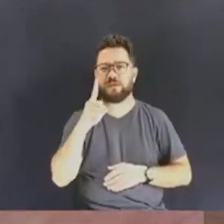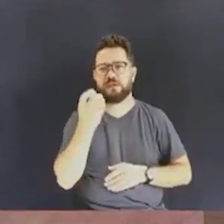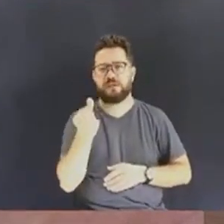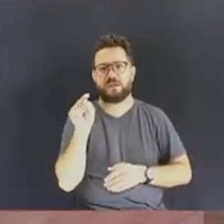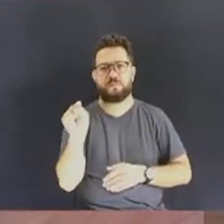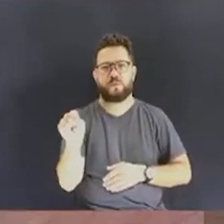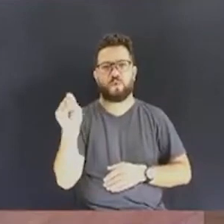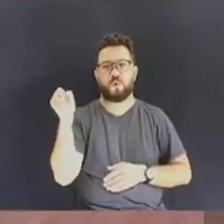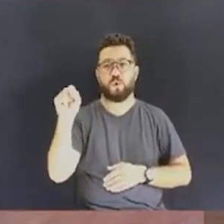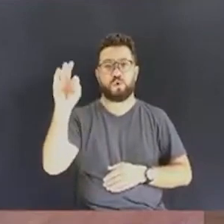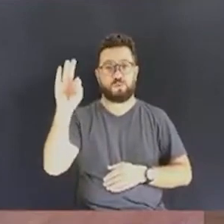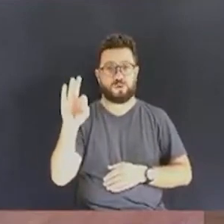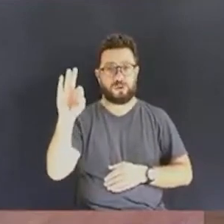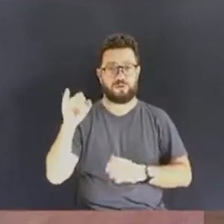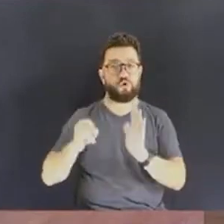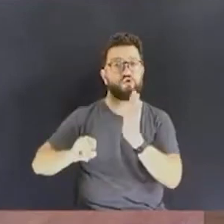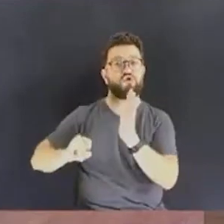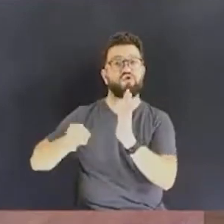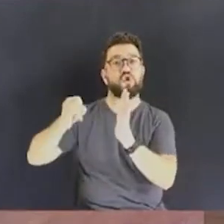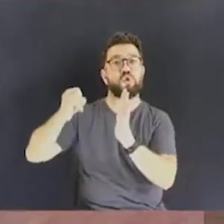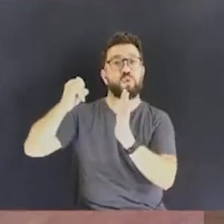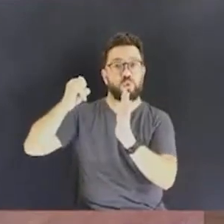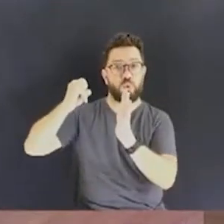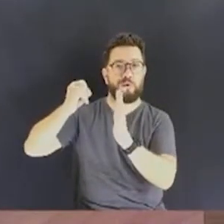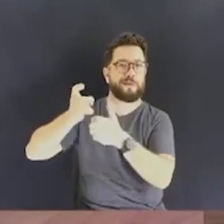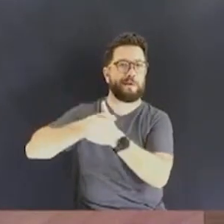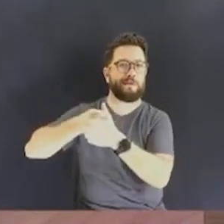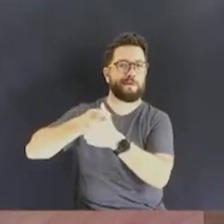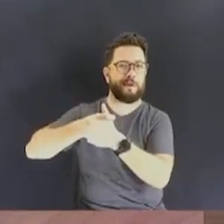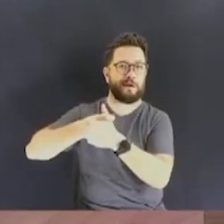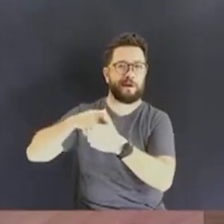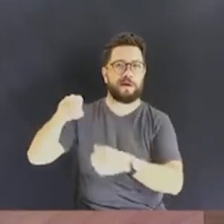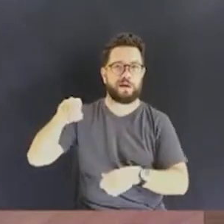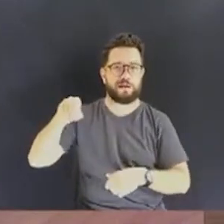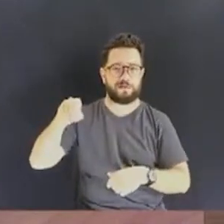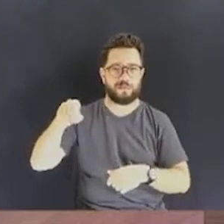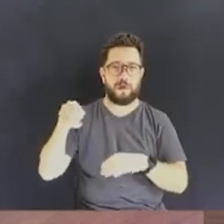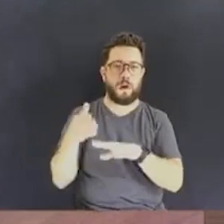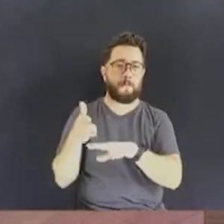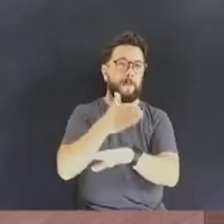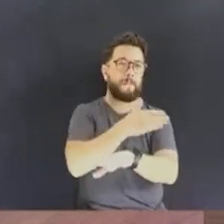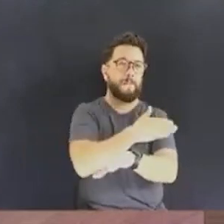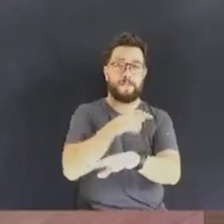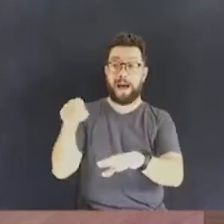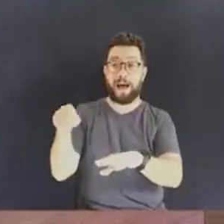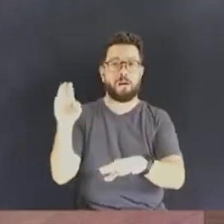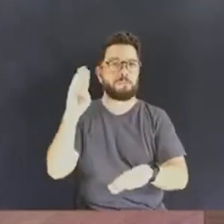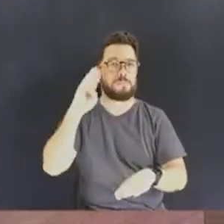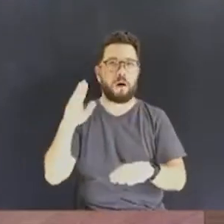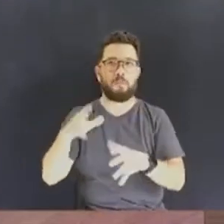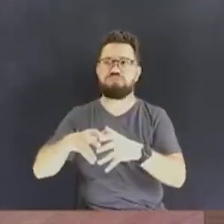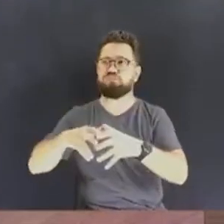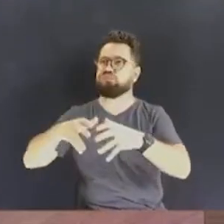juros e encargos da dívida, que é o maior aumento de todas as despesas. Que mecanismo que o município está usando para